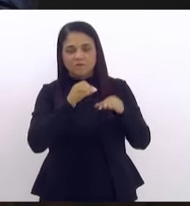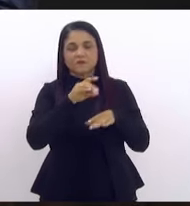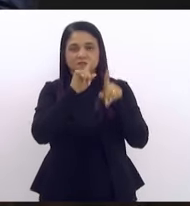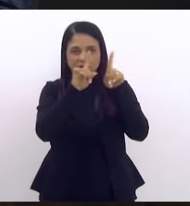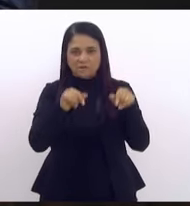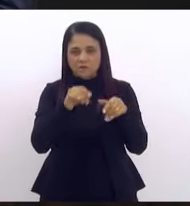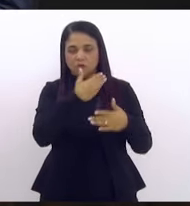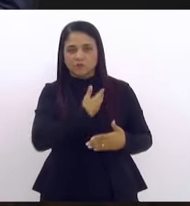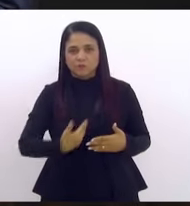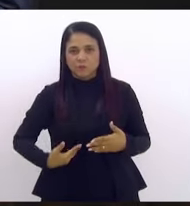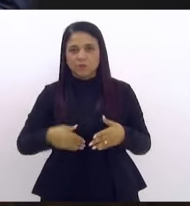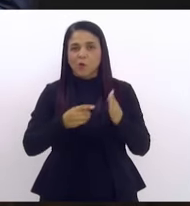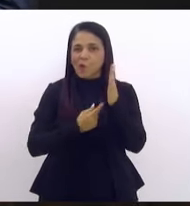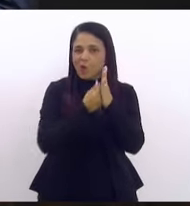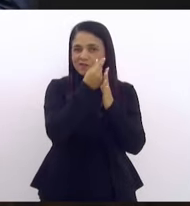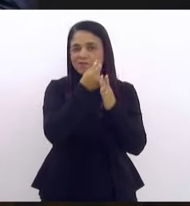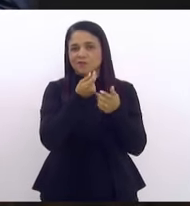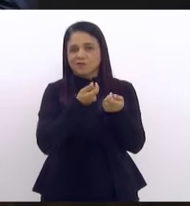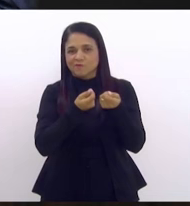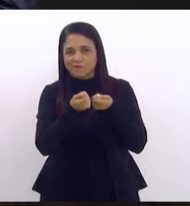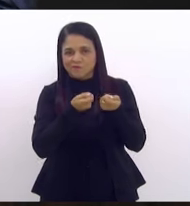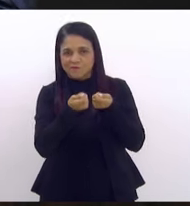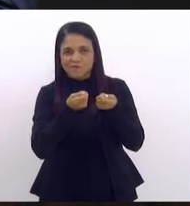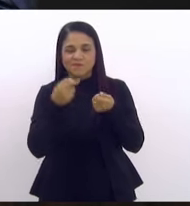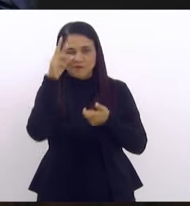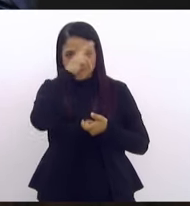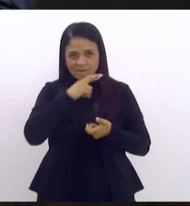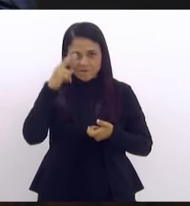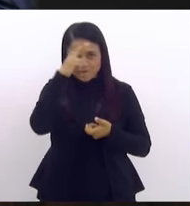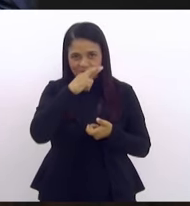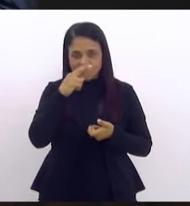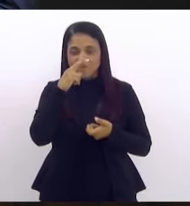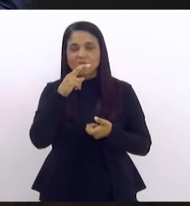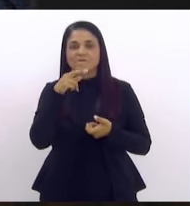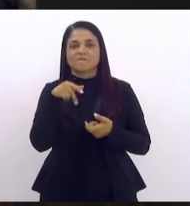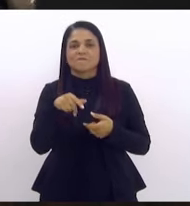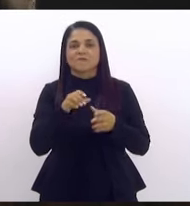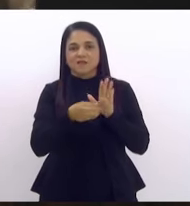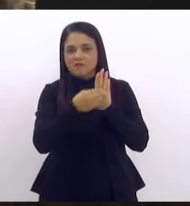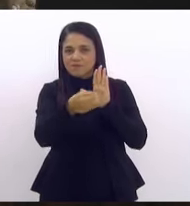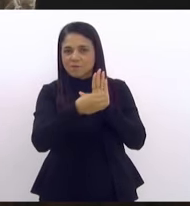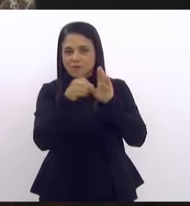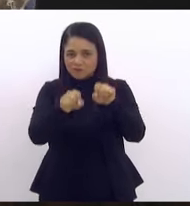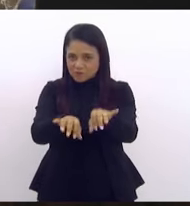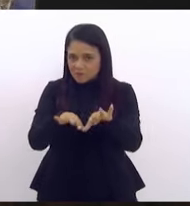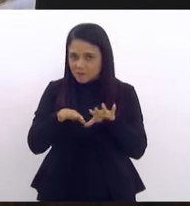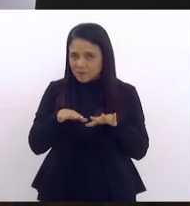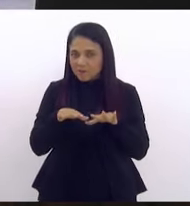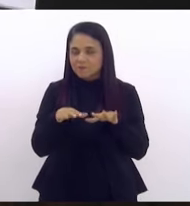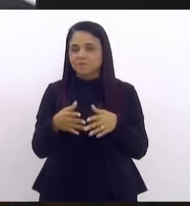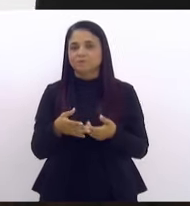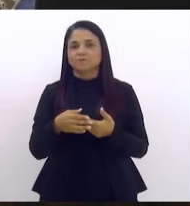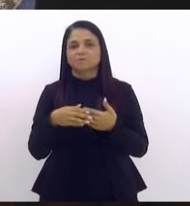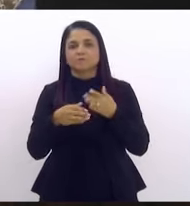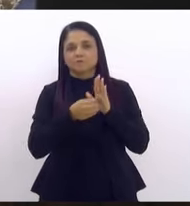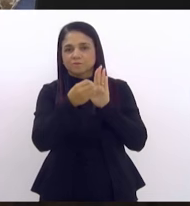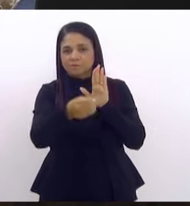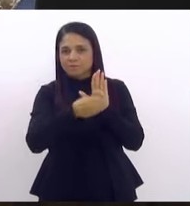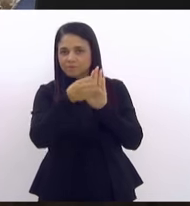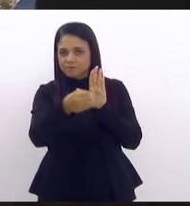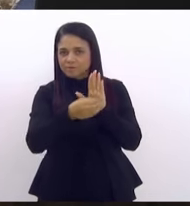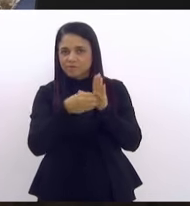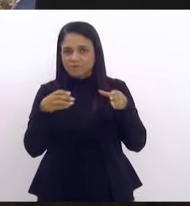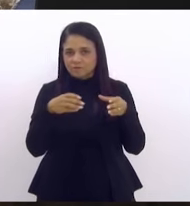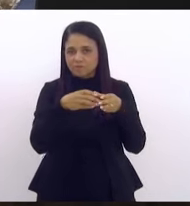públicos, orçamento, finanças, fiscalização financeira e controle, as emendas de plenário. Para emitir parecer